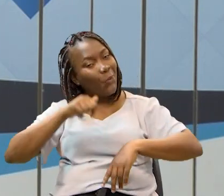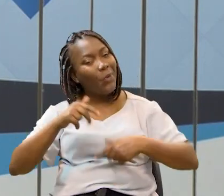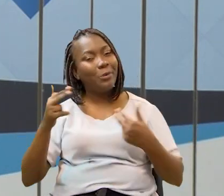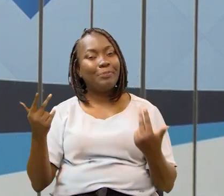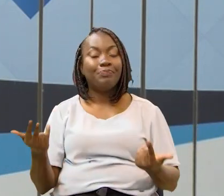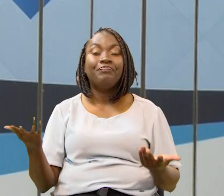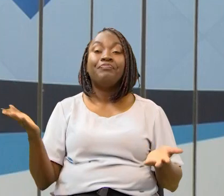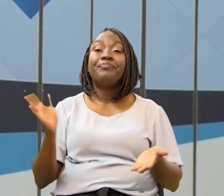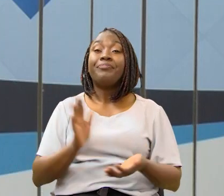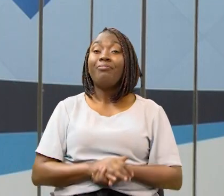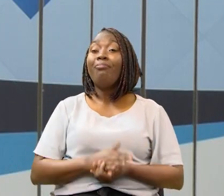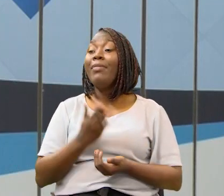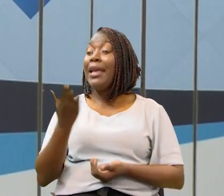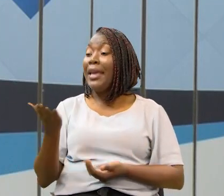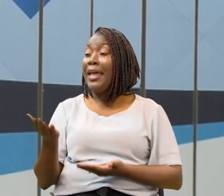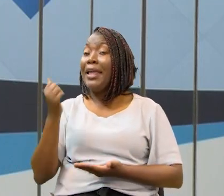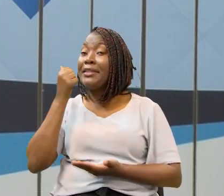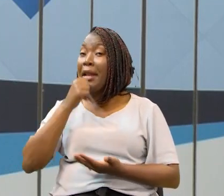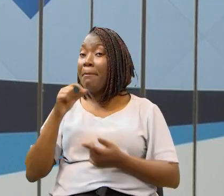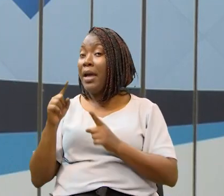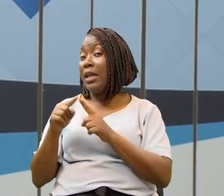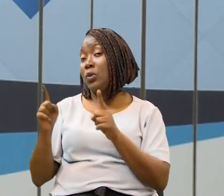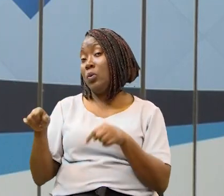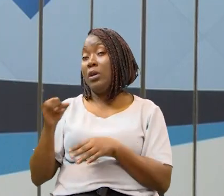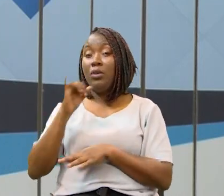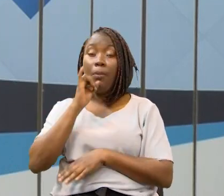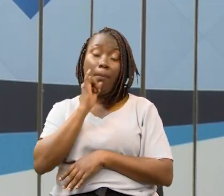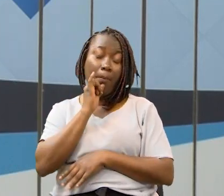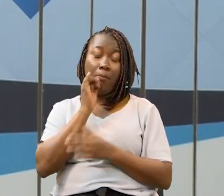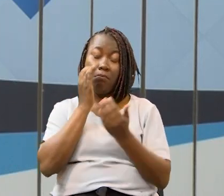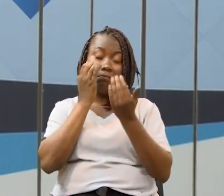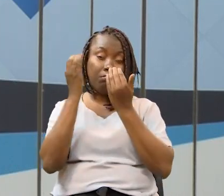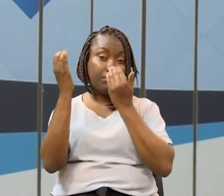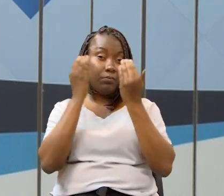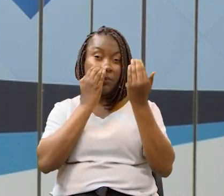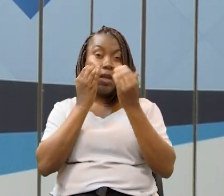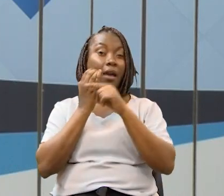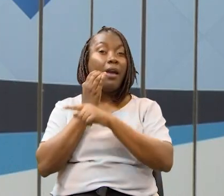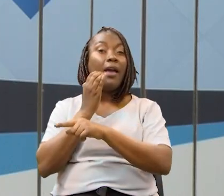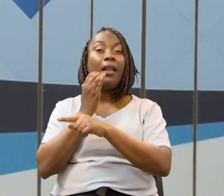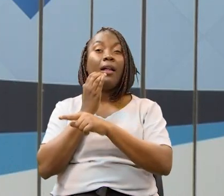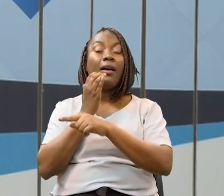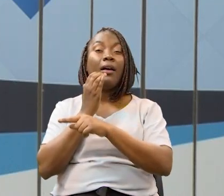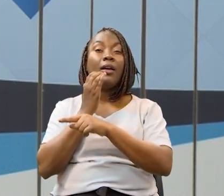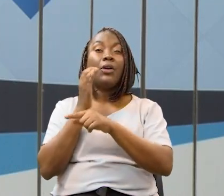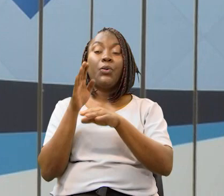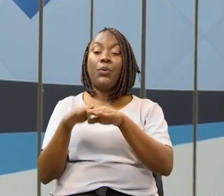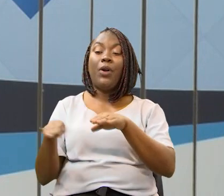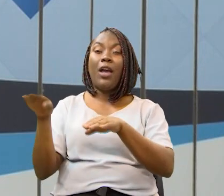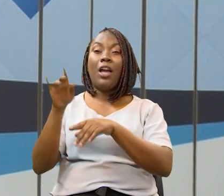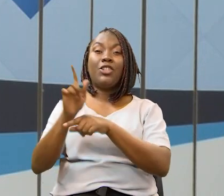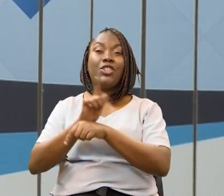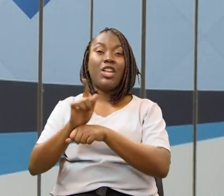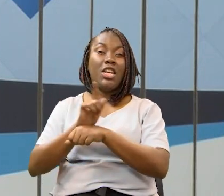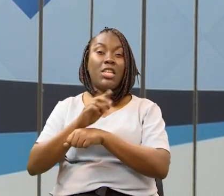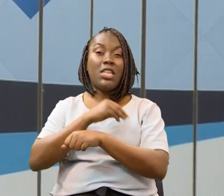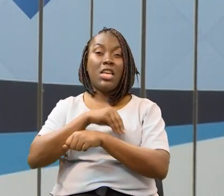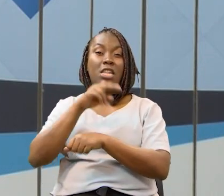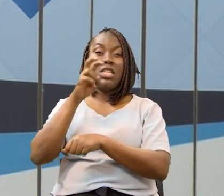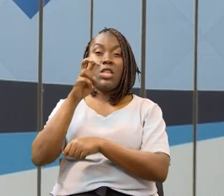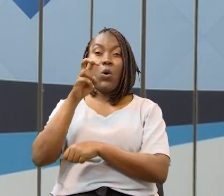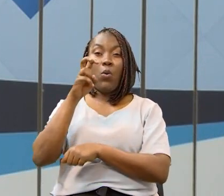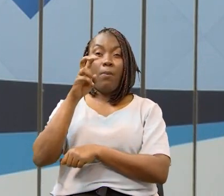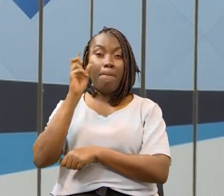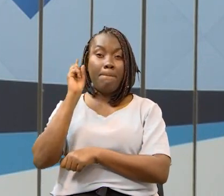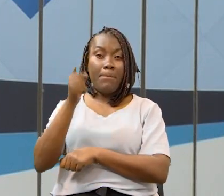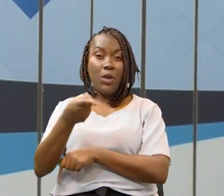Então, aquela trabalhadora, no caso, né? Exemplificando, que ela, num cargo de gerência, ganhava 5